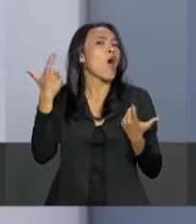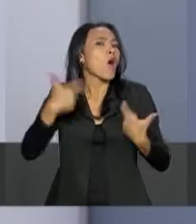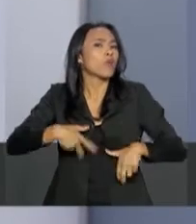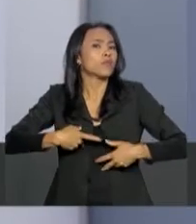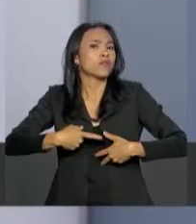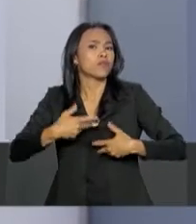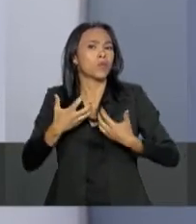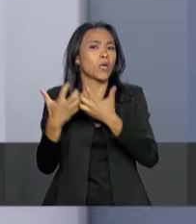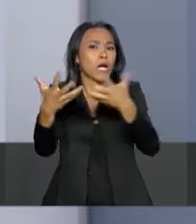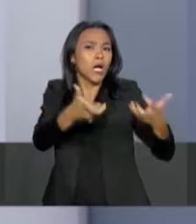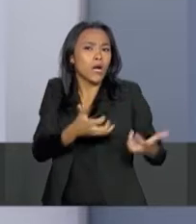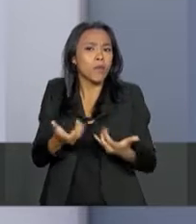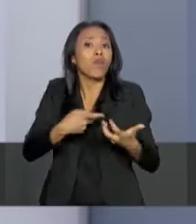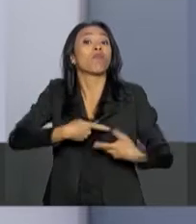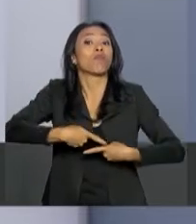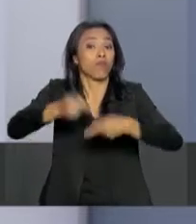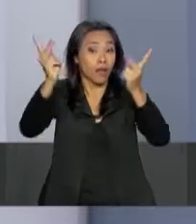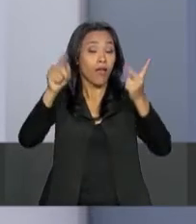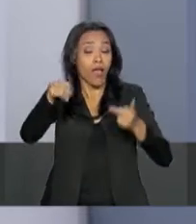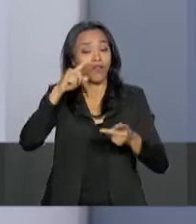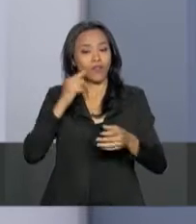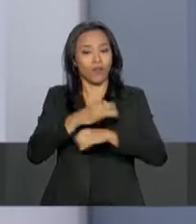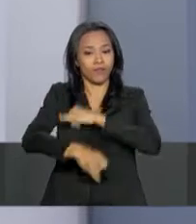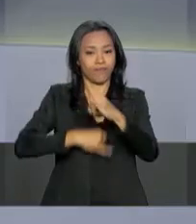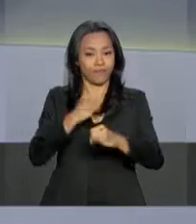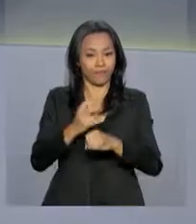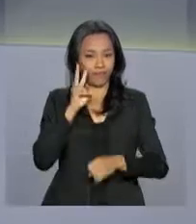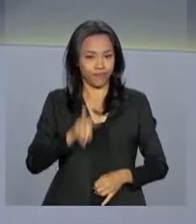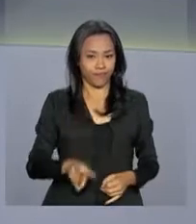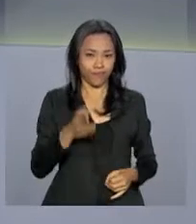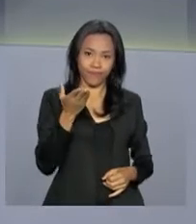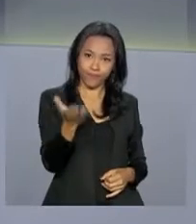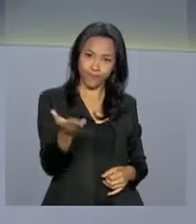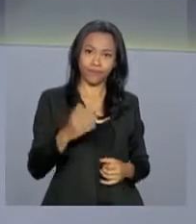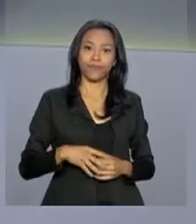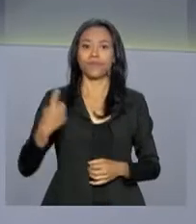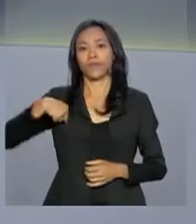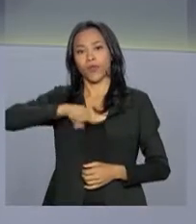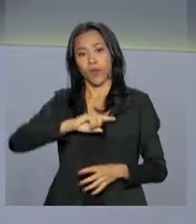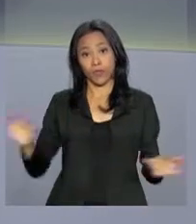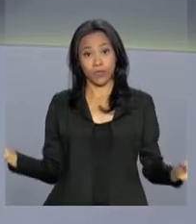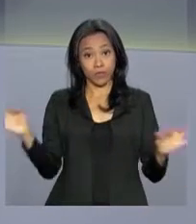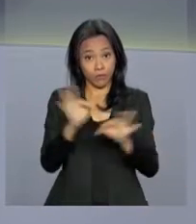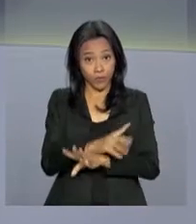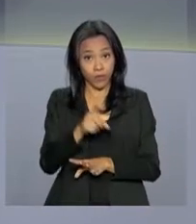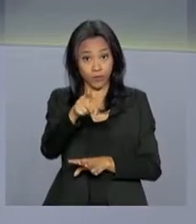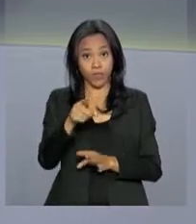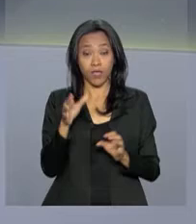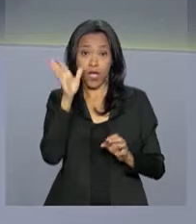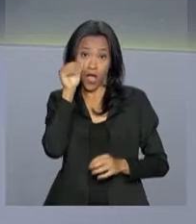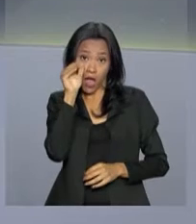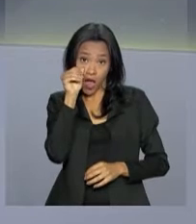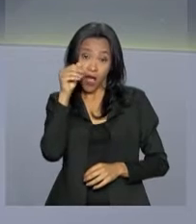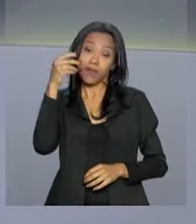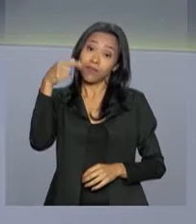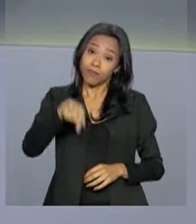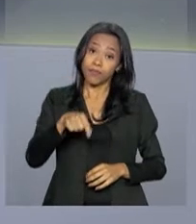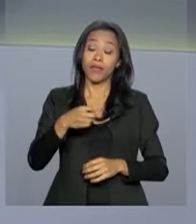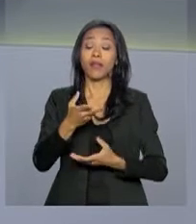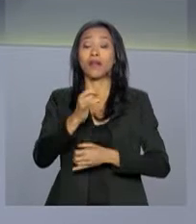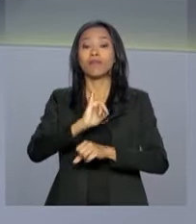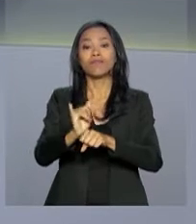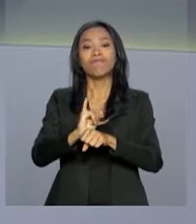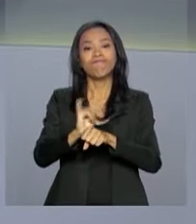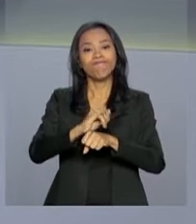caminhão basta acessar o site que aparecem na tela nós ficamos por aqui você acompanha a programação ao vivo pelo site da